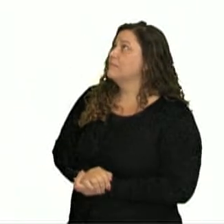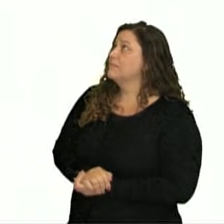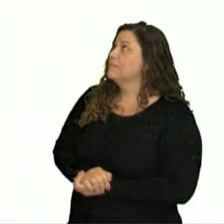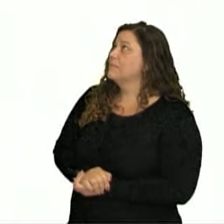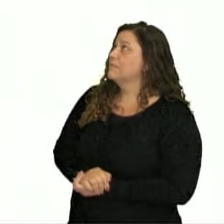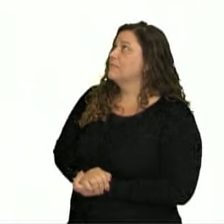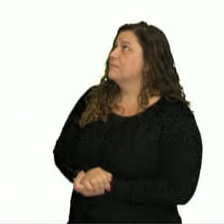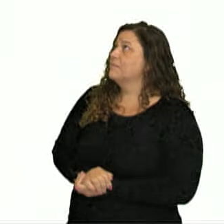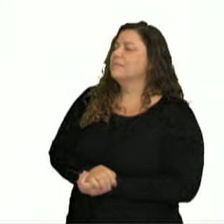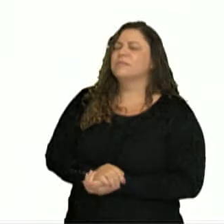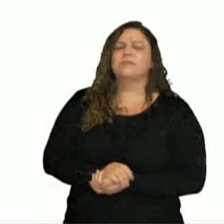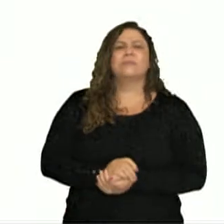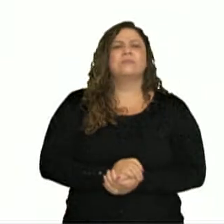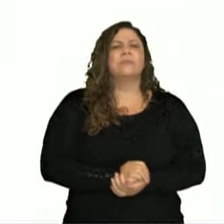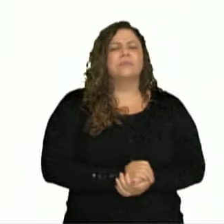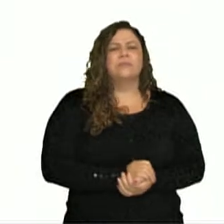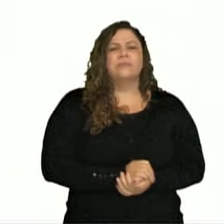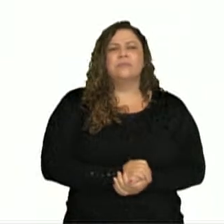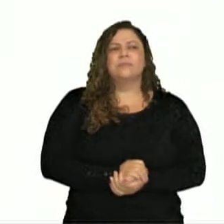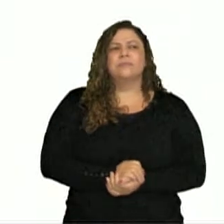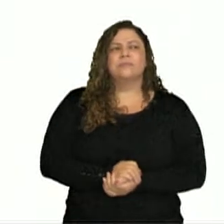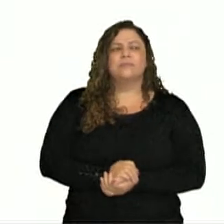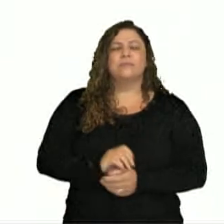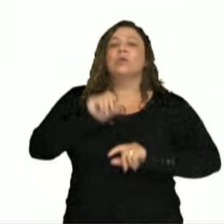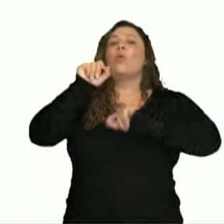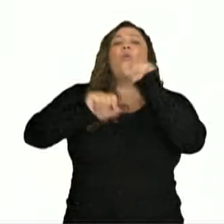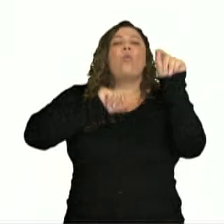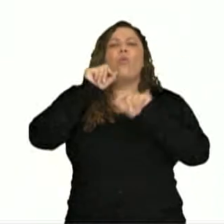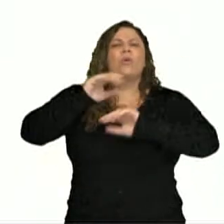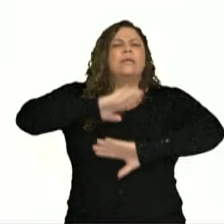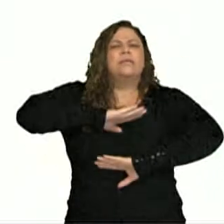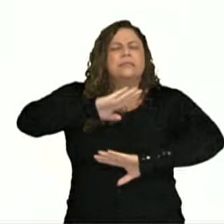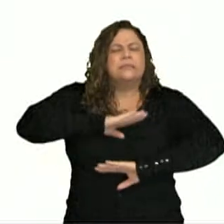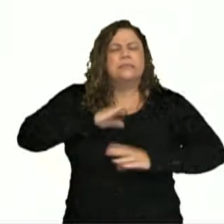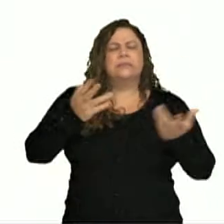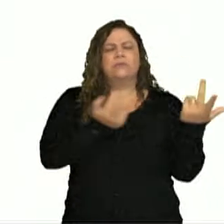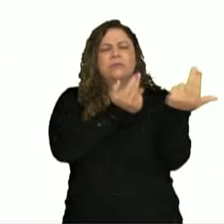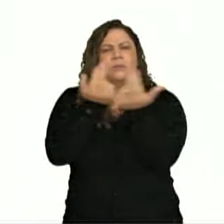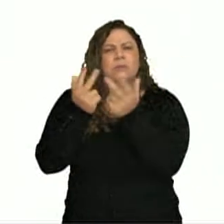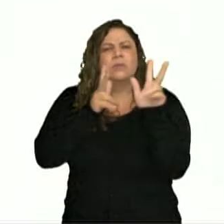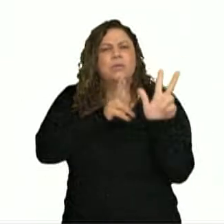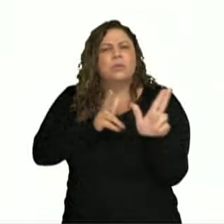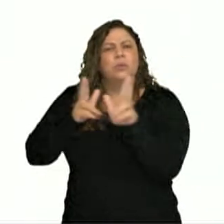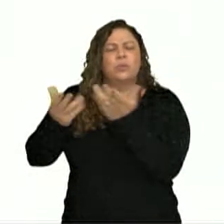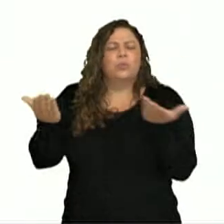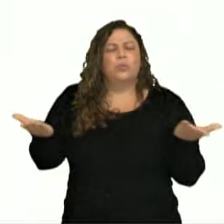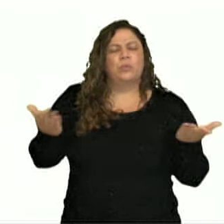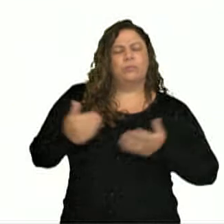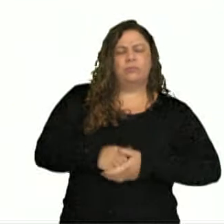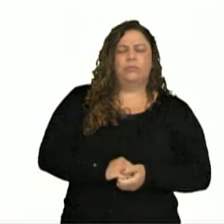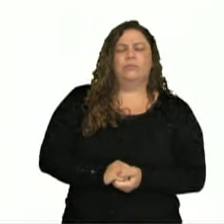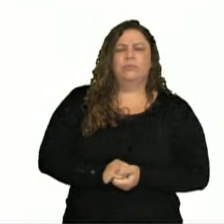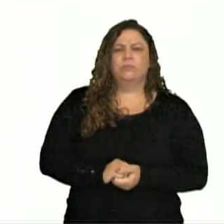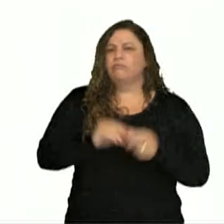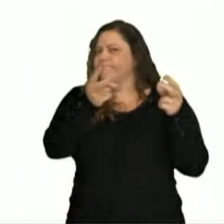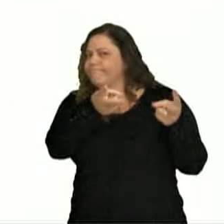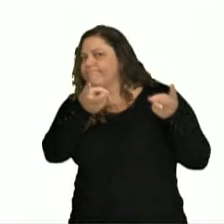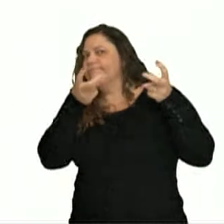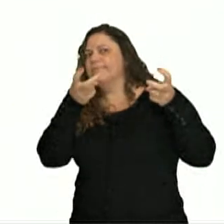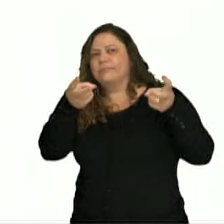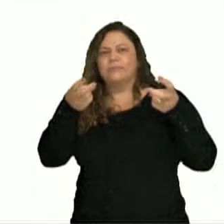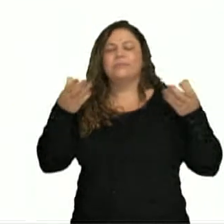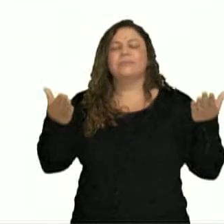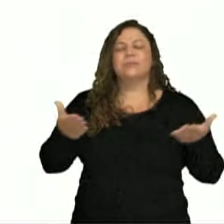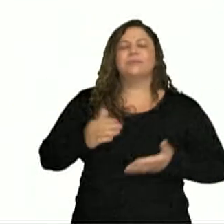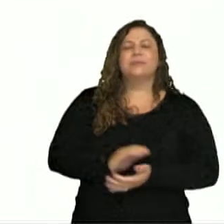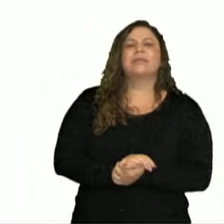em comum? O que todas essas situações aí têm em comum? O que nos sugerem? Observe aí. A